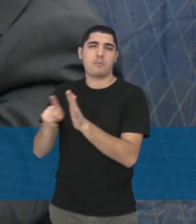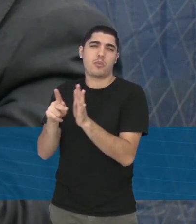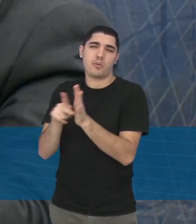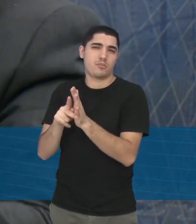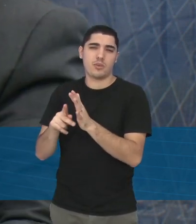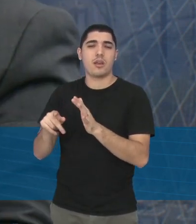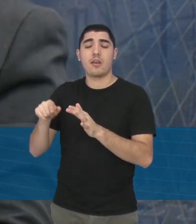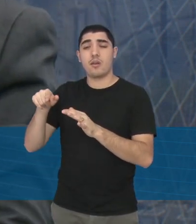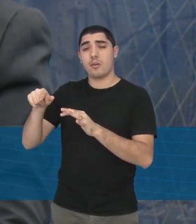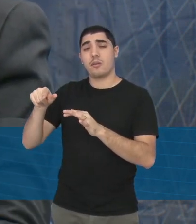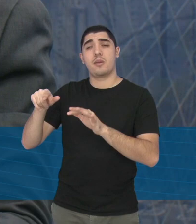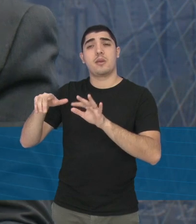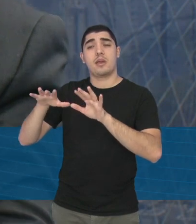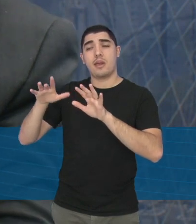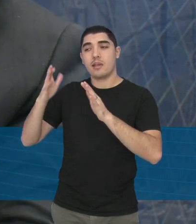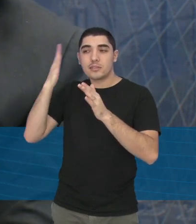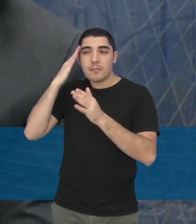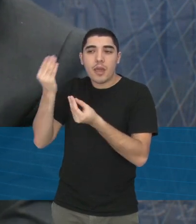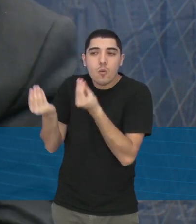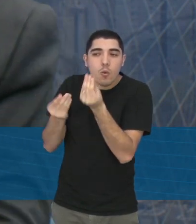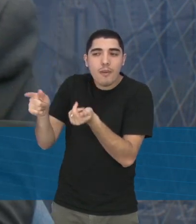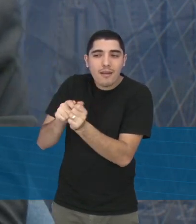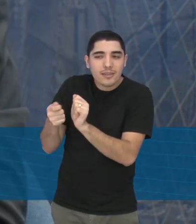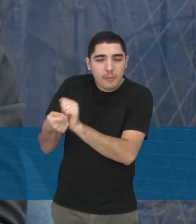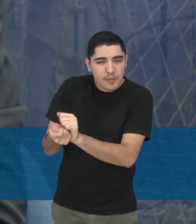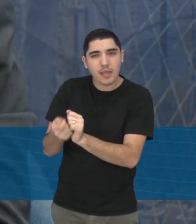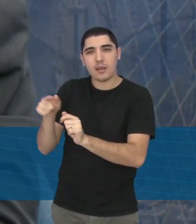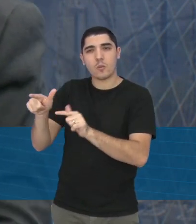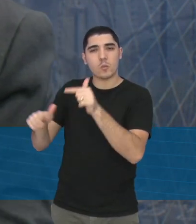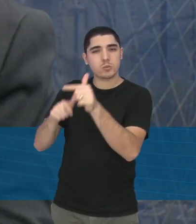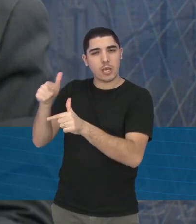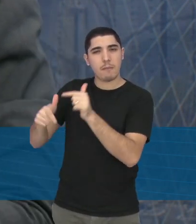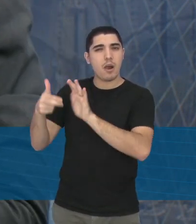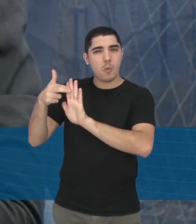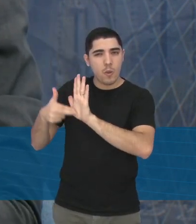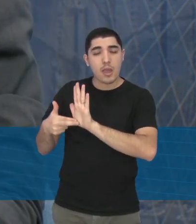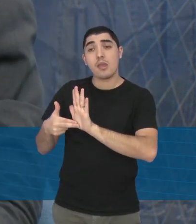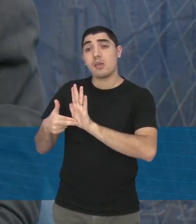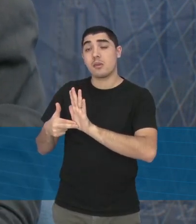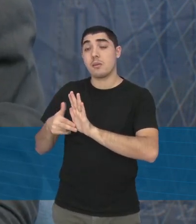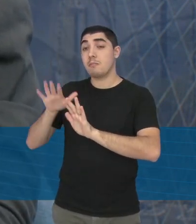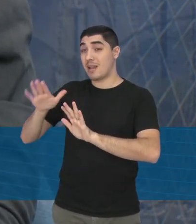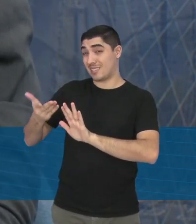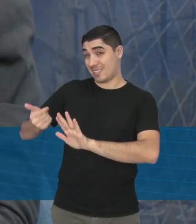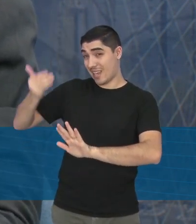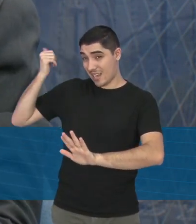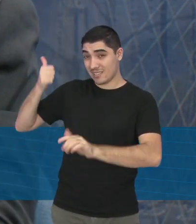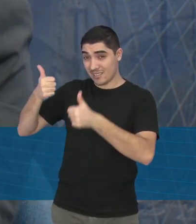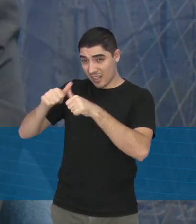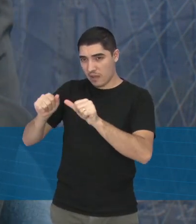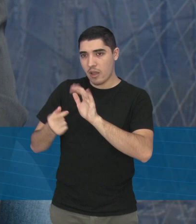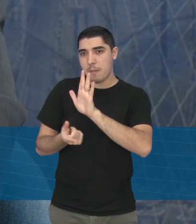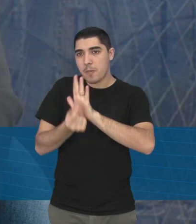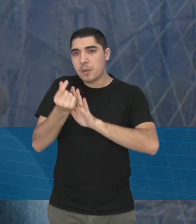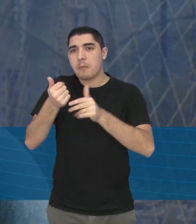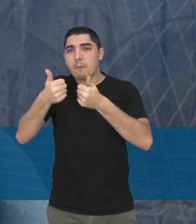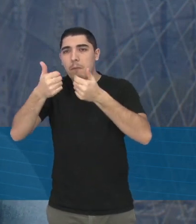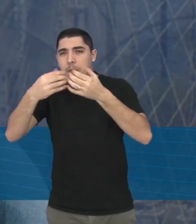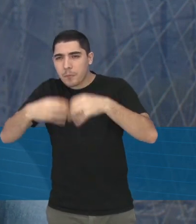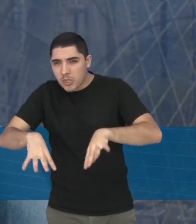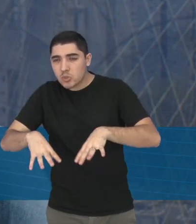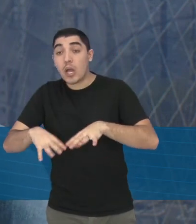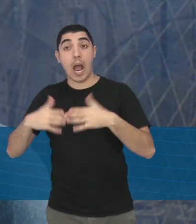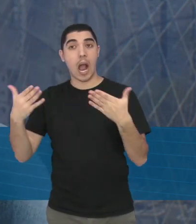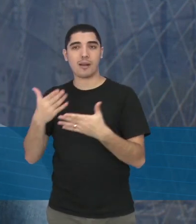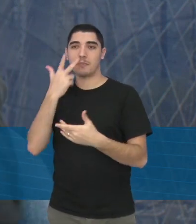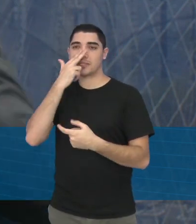Trabalho, readequando isso, e aquela demanda que estava reprimida por motivos econômicos, ela está voltando. Né? Porque